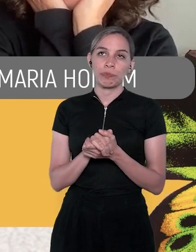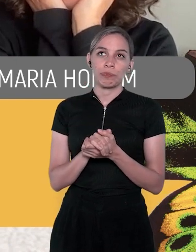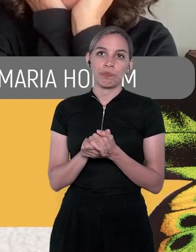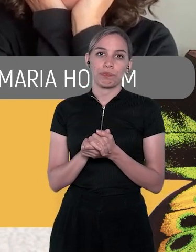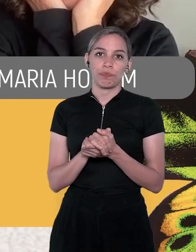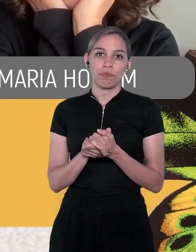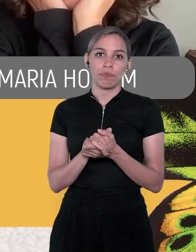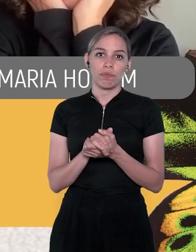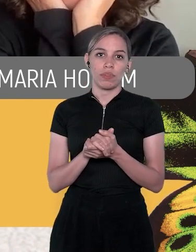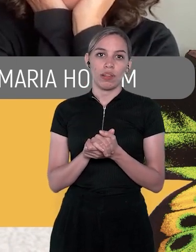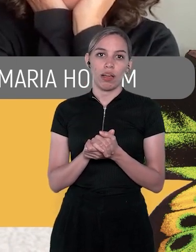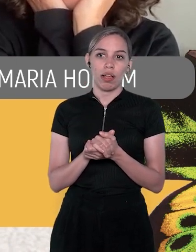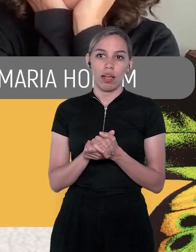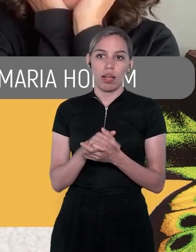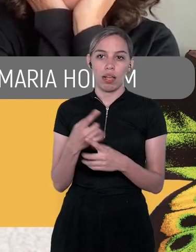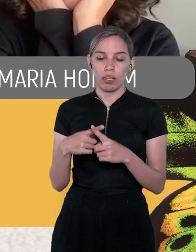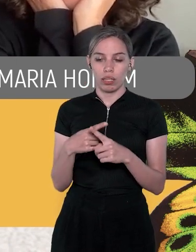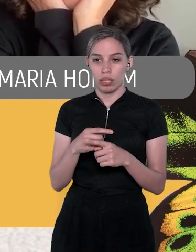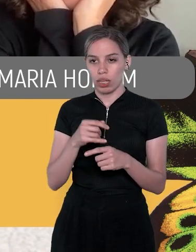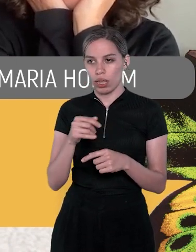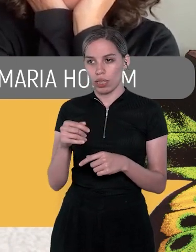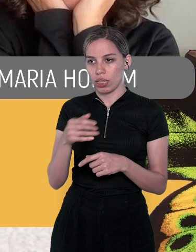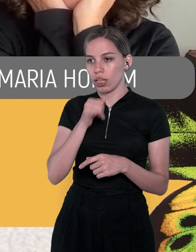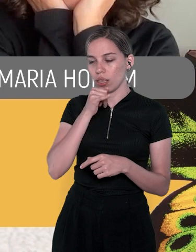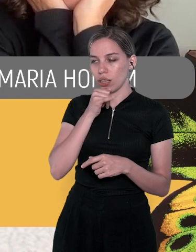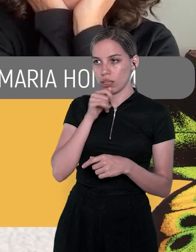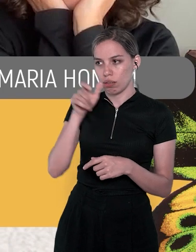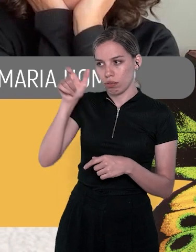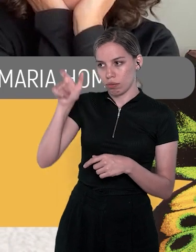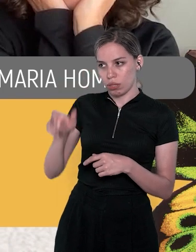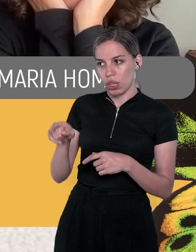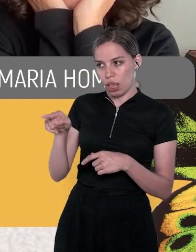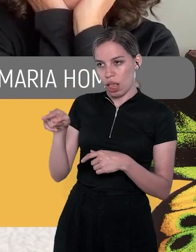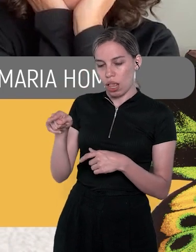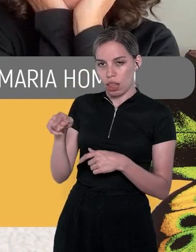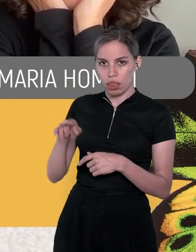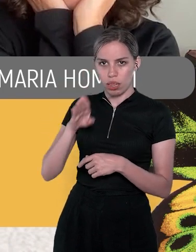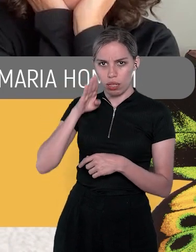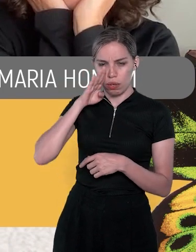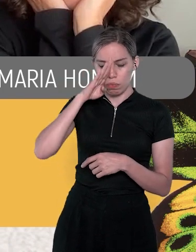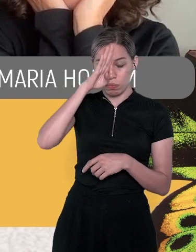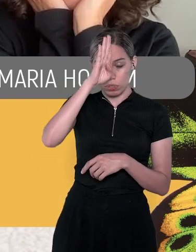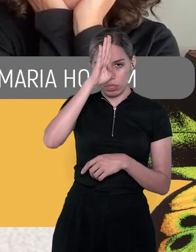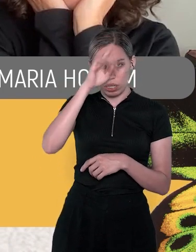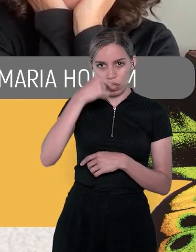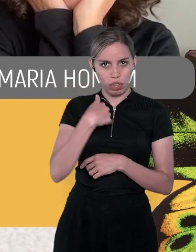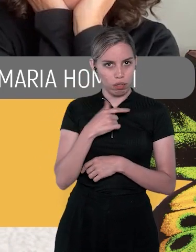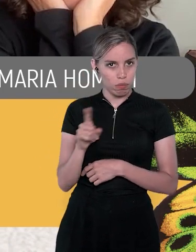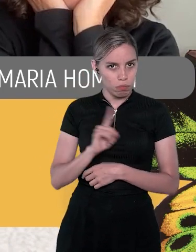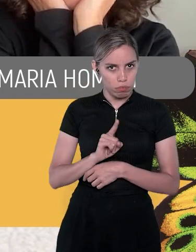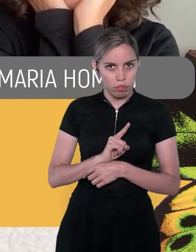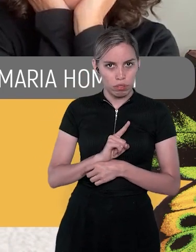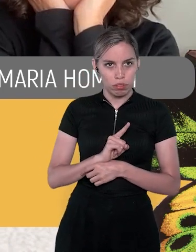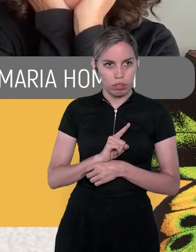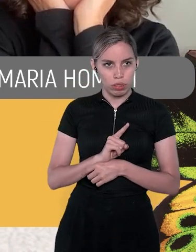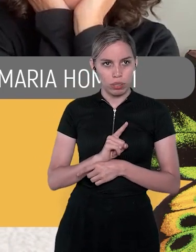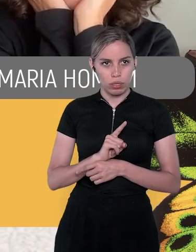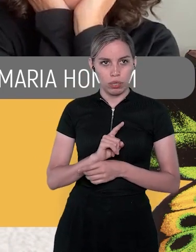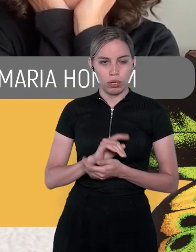ali, porque ele é bolsonarista ou ela é bolsonarista e eu não sou, ou vice-versa,